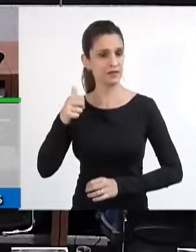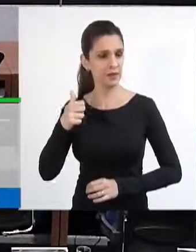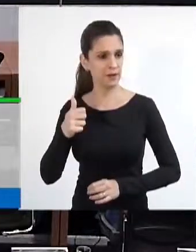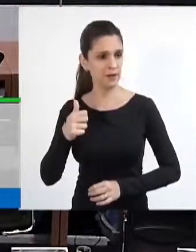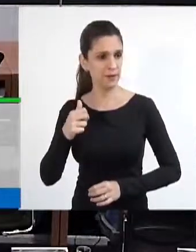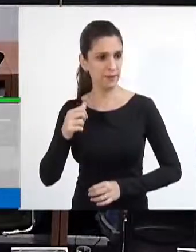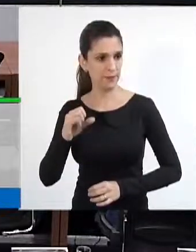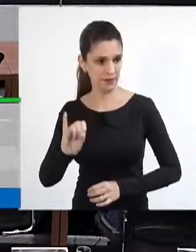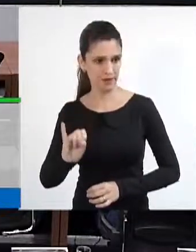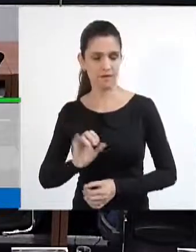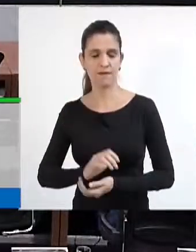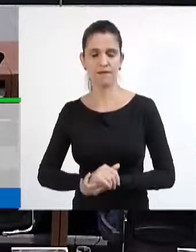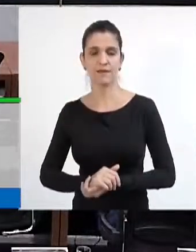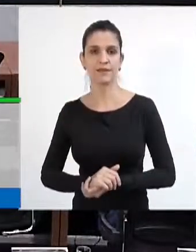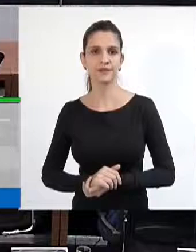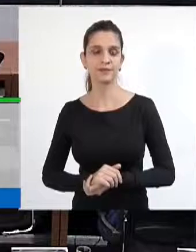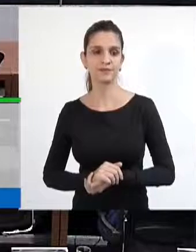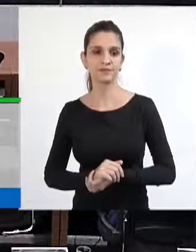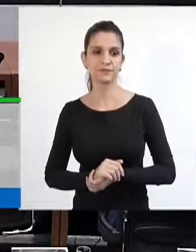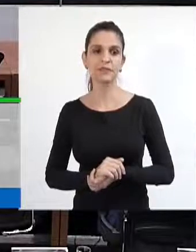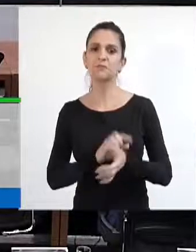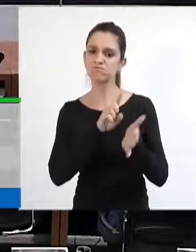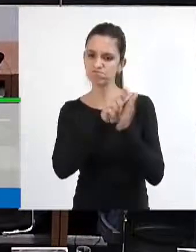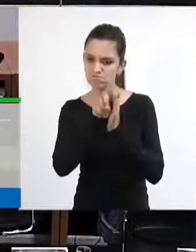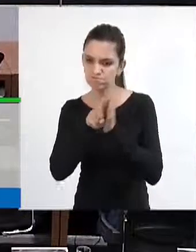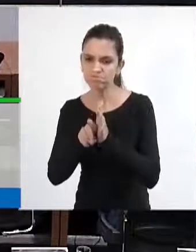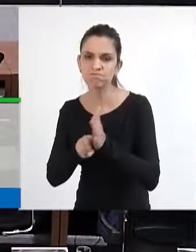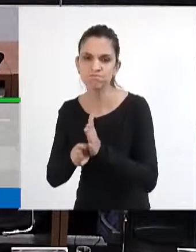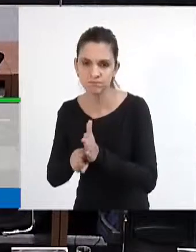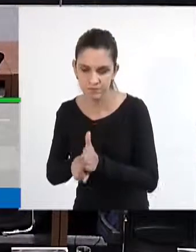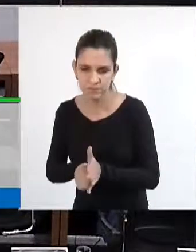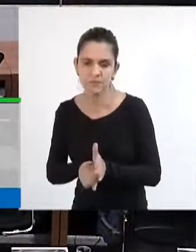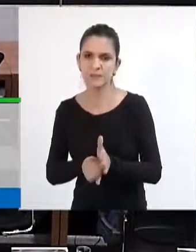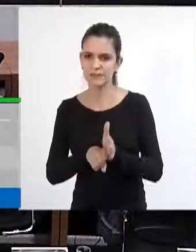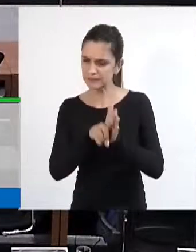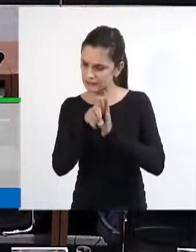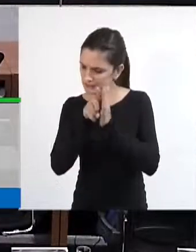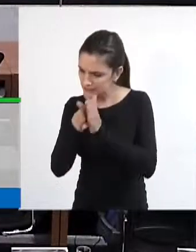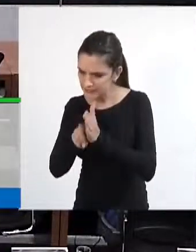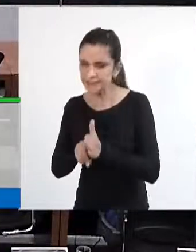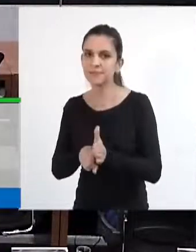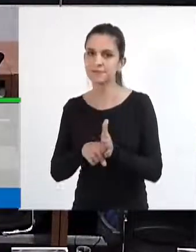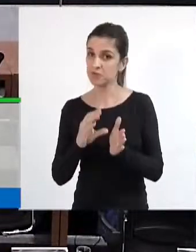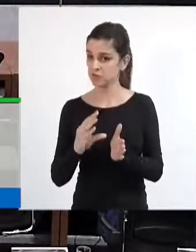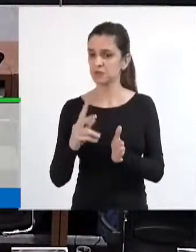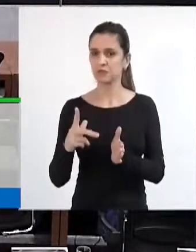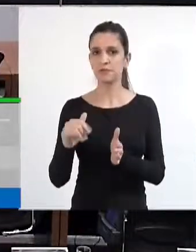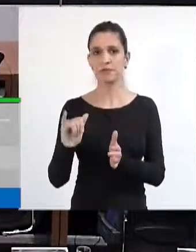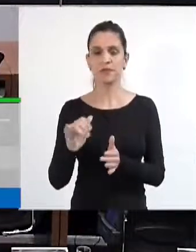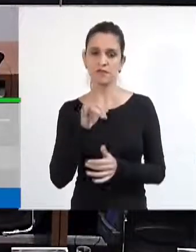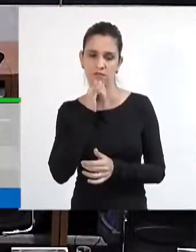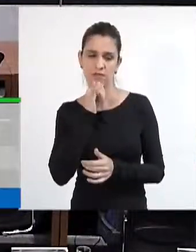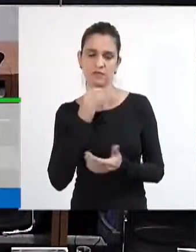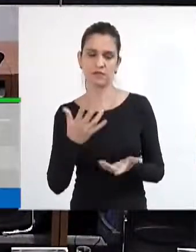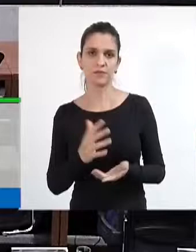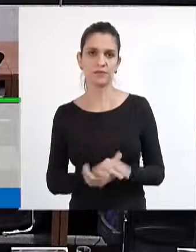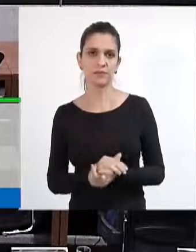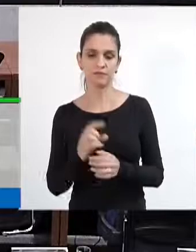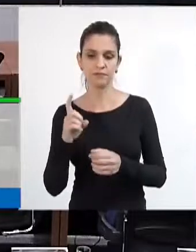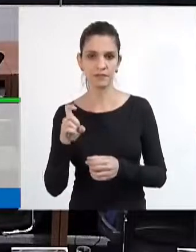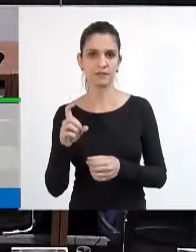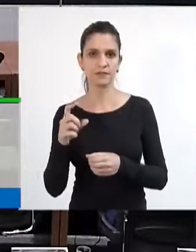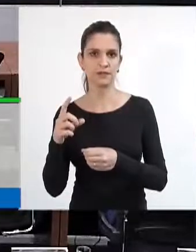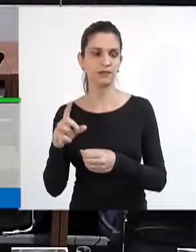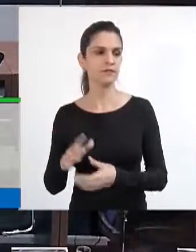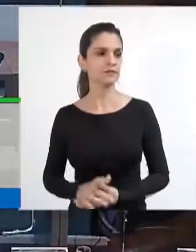vários indícios aí, né, que ensejam uma investigação mais apurada. Mas eu venho à tribuna, senhor presidente, senhores